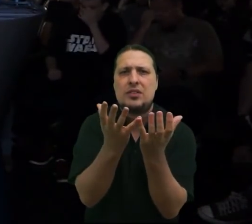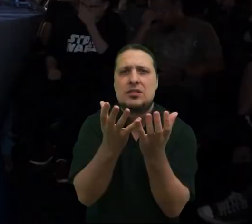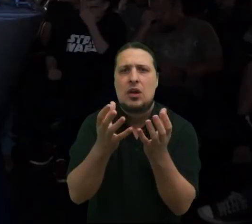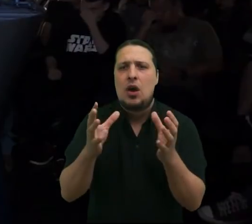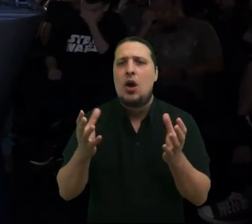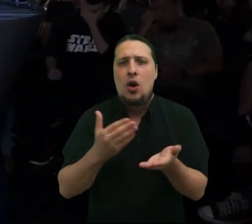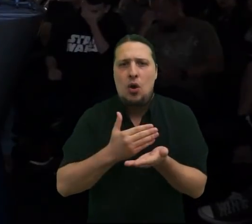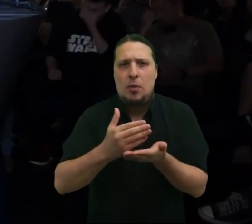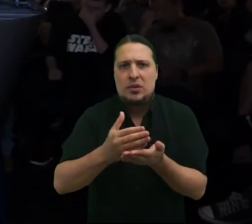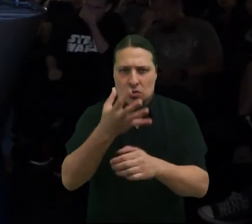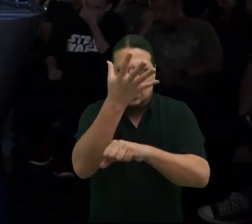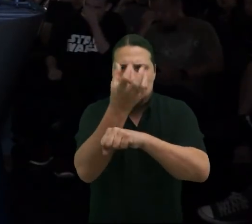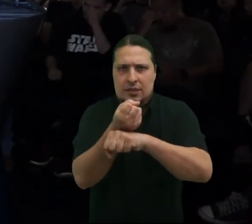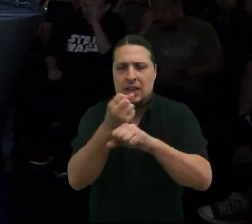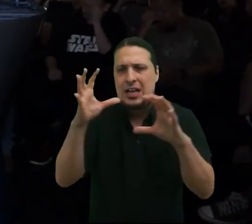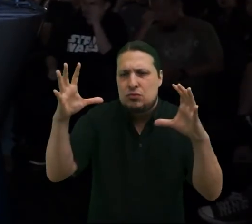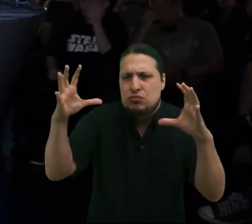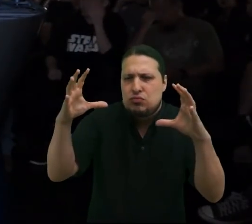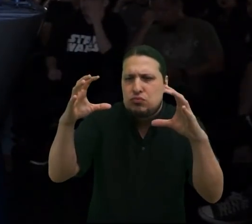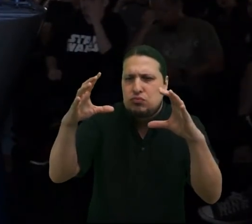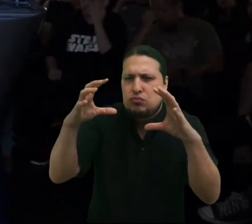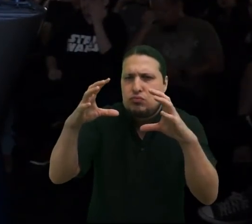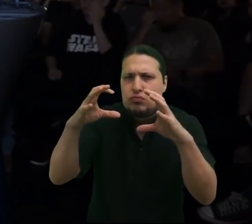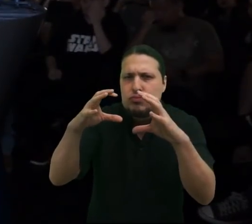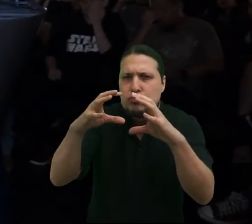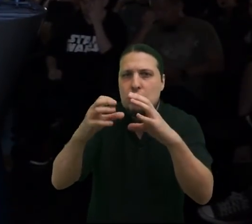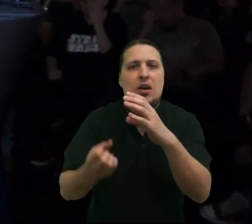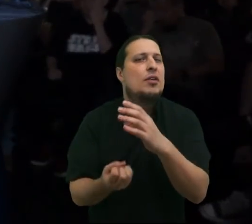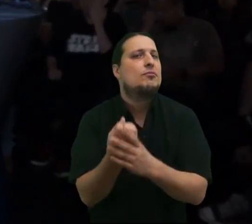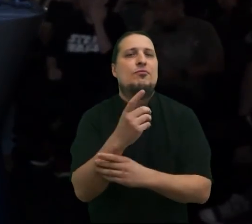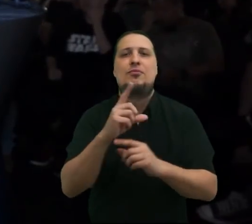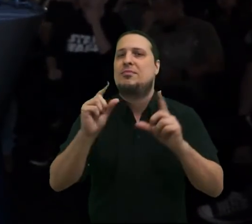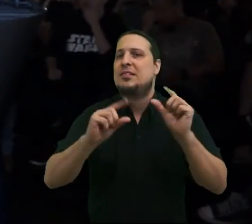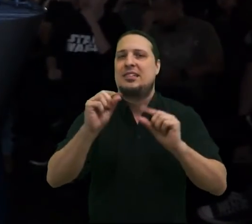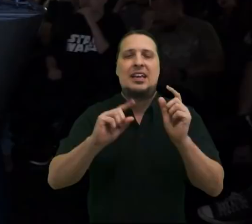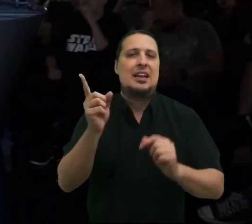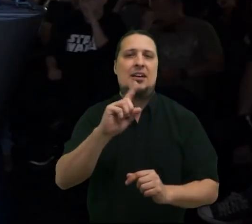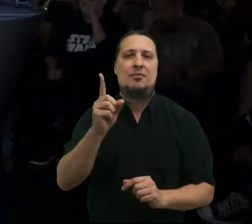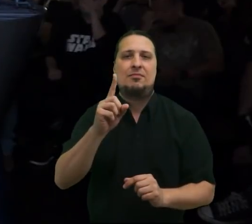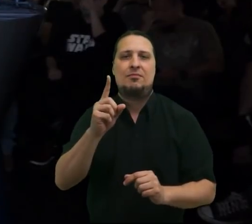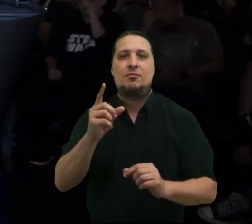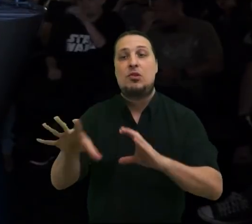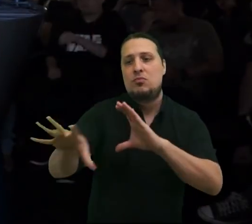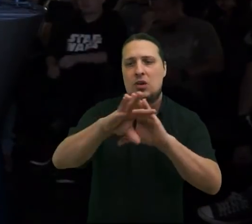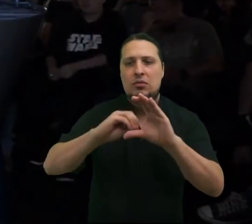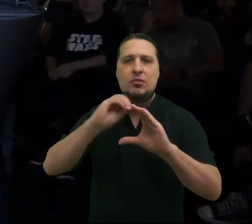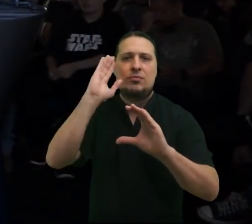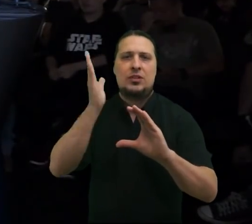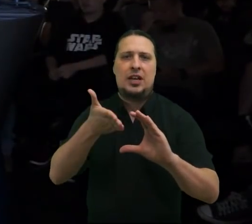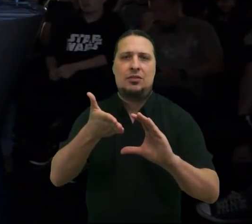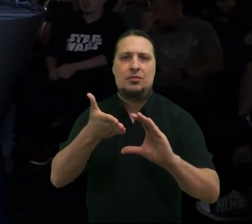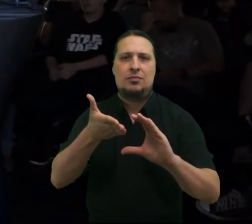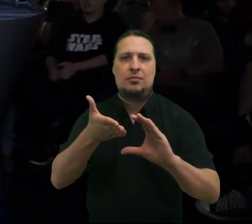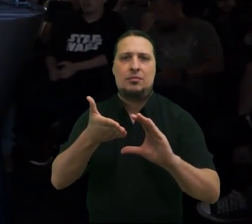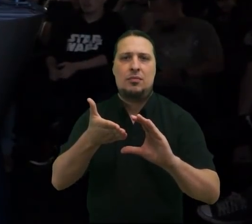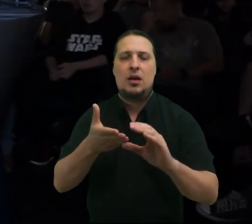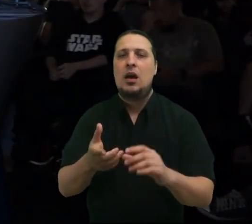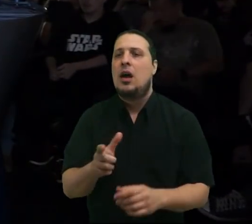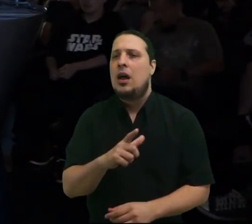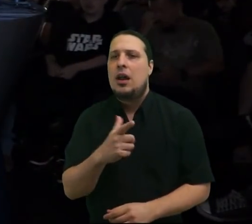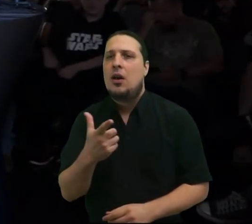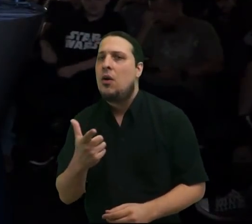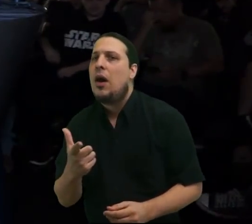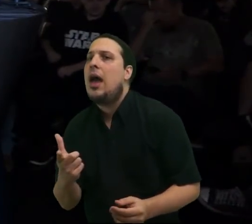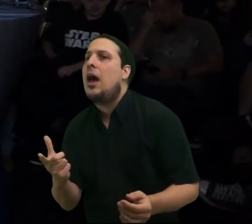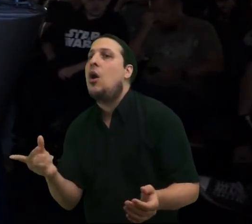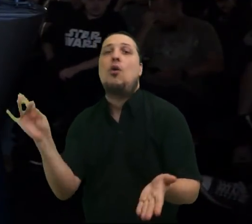está tentando observar isso, mas é muito no início do universo, os objetos lá são muito fracos e com os telescópios atuais não é